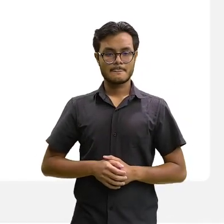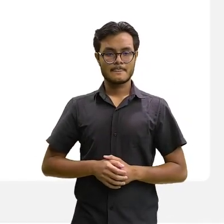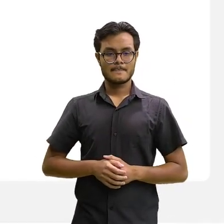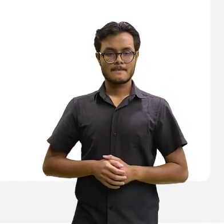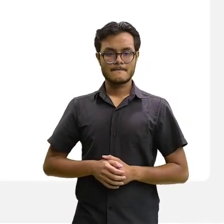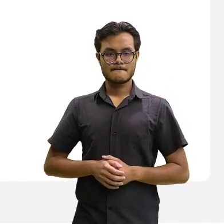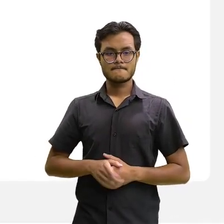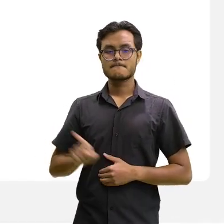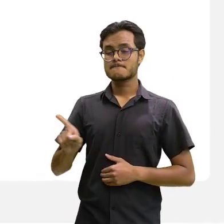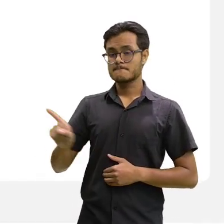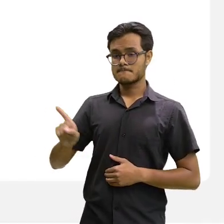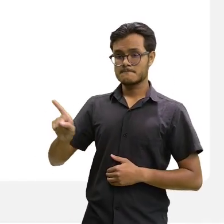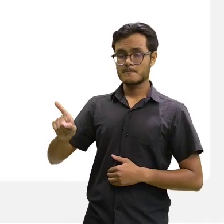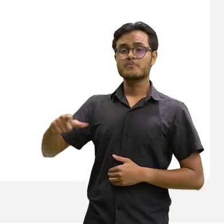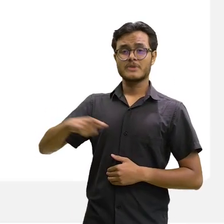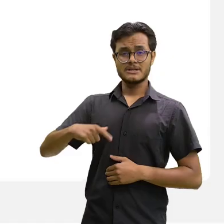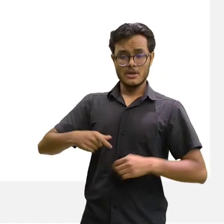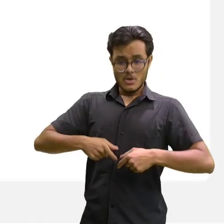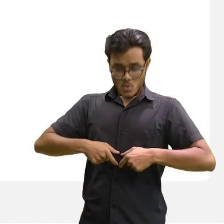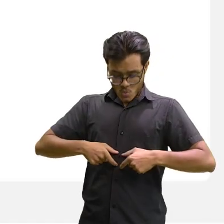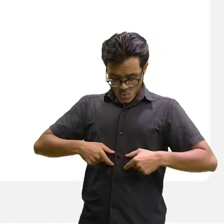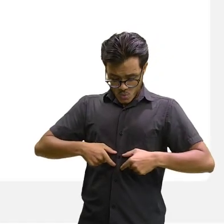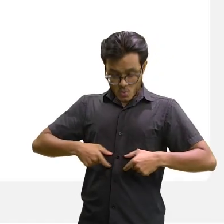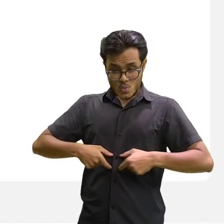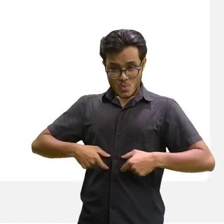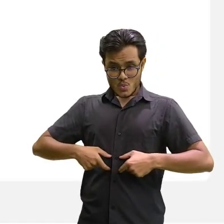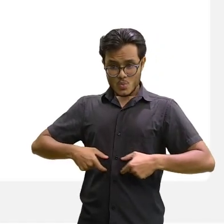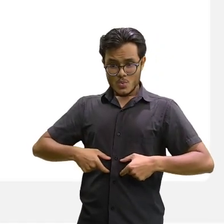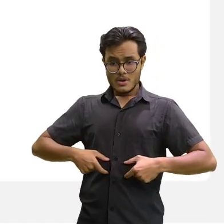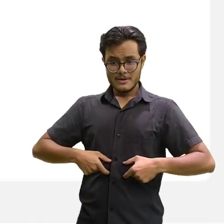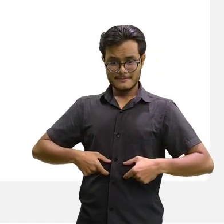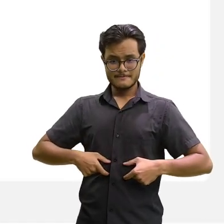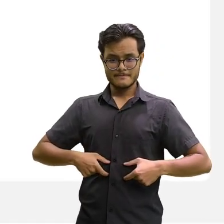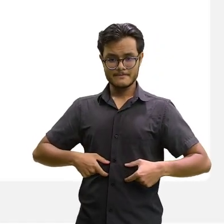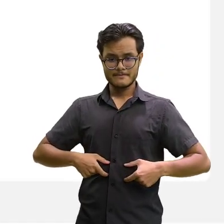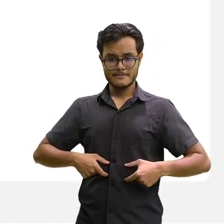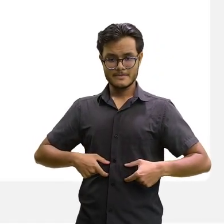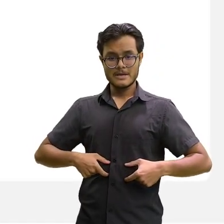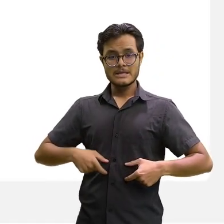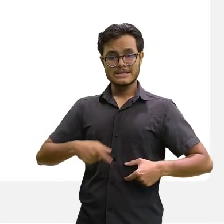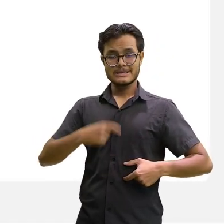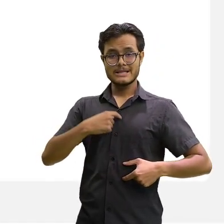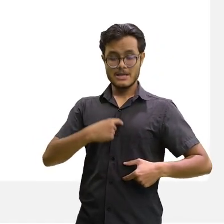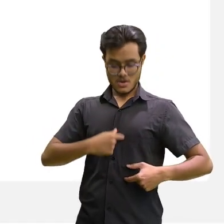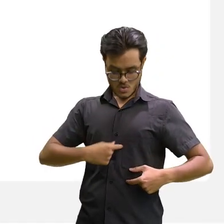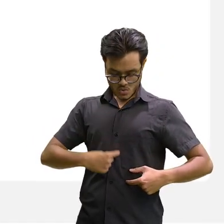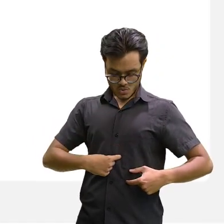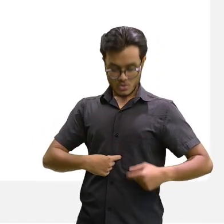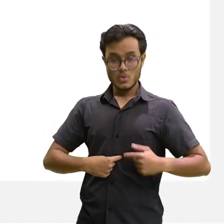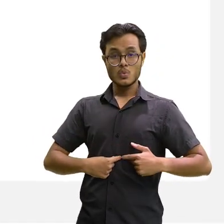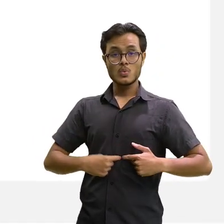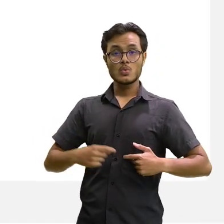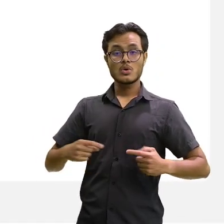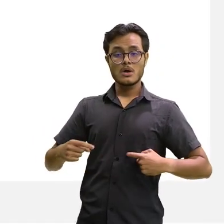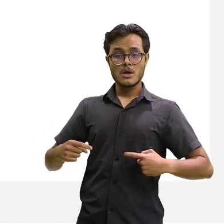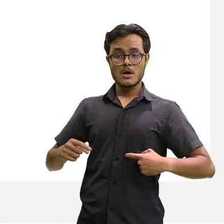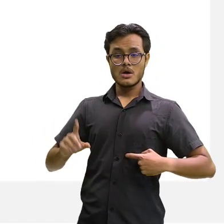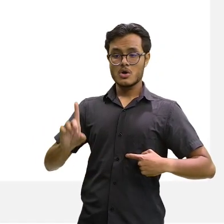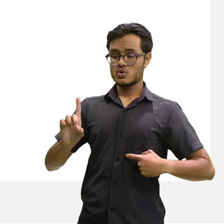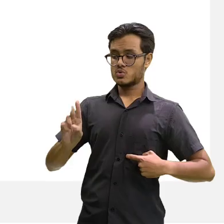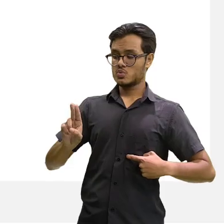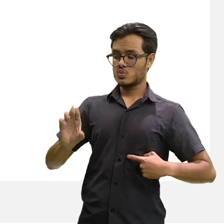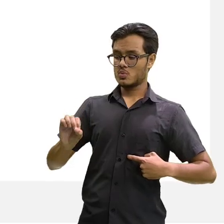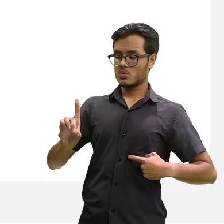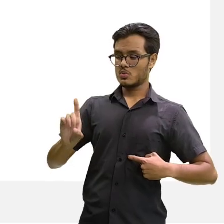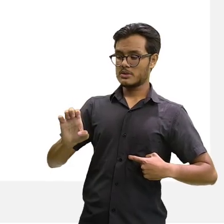ó, intestino delgado, especificamente esse cara, chamado duodeno. Aqui eu vou